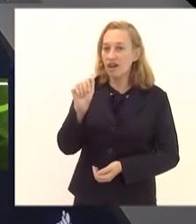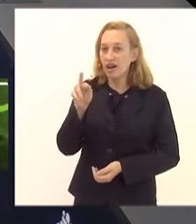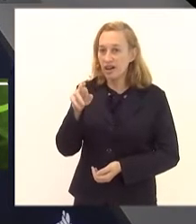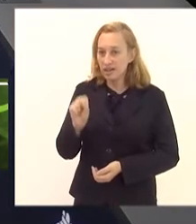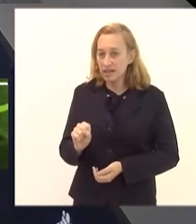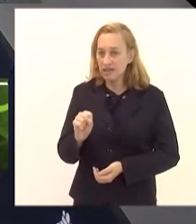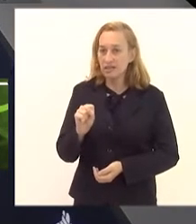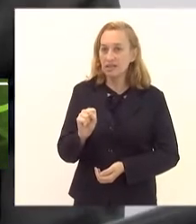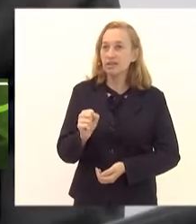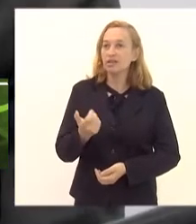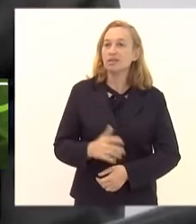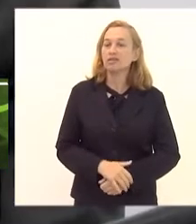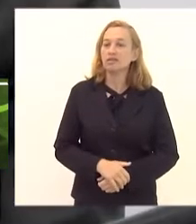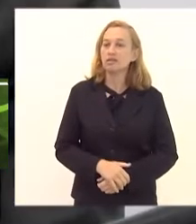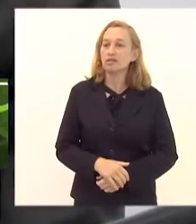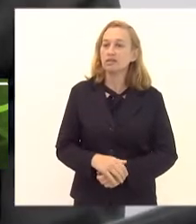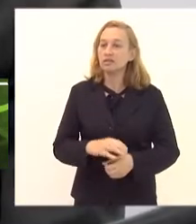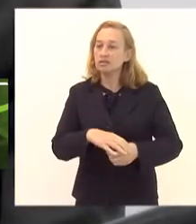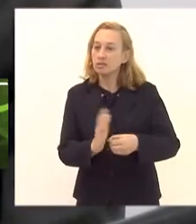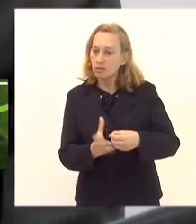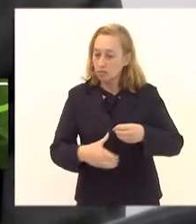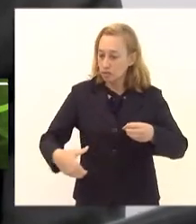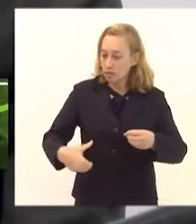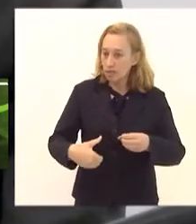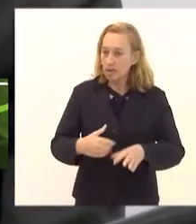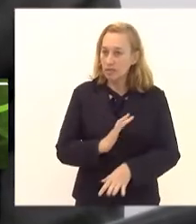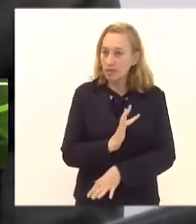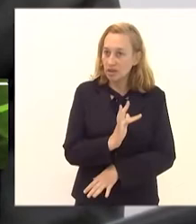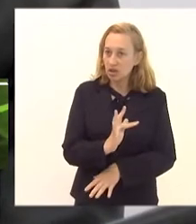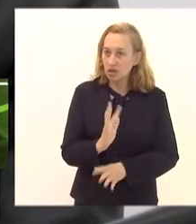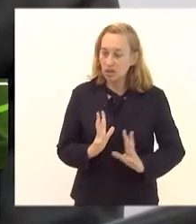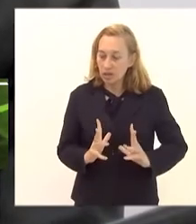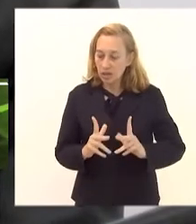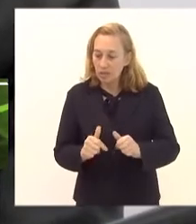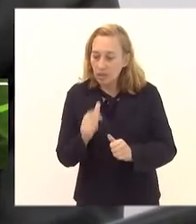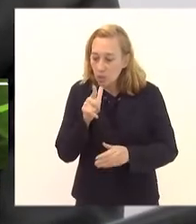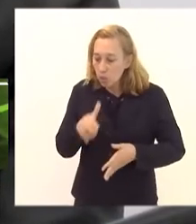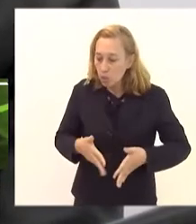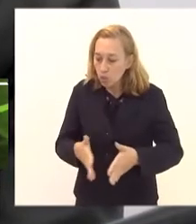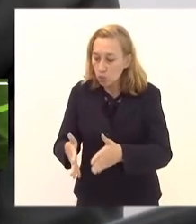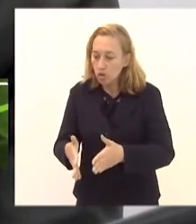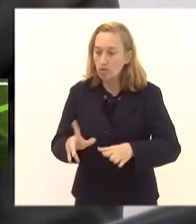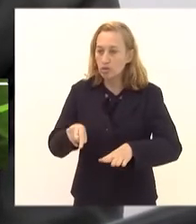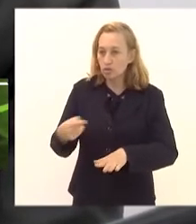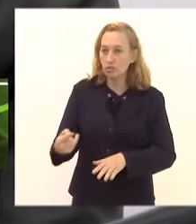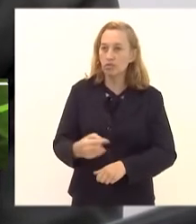né, fazendo saneamento da Baixada, limpando os rios, etc, etc.